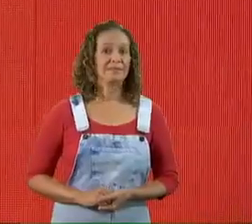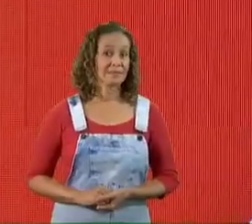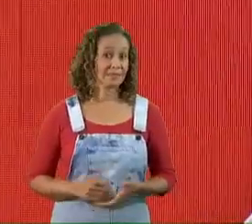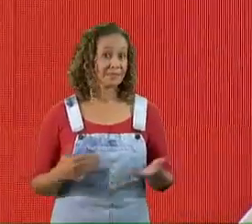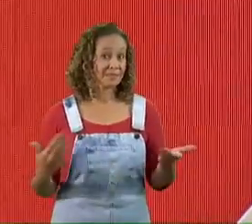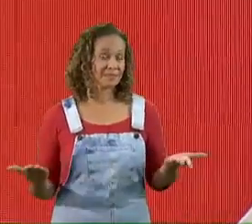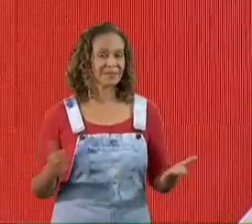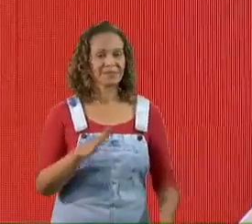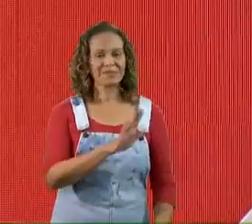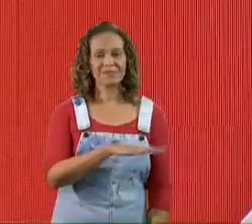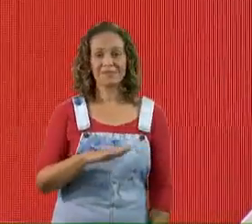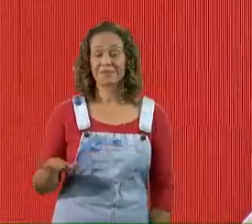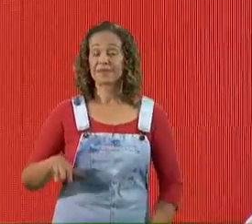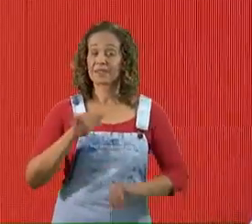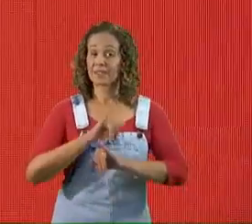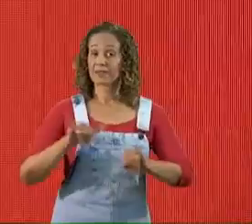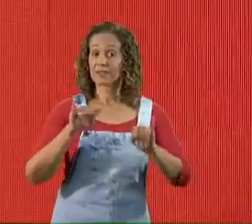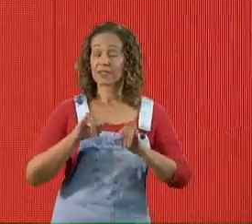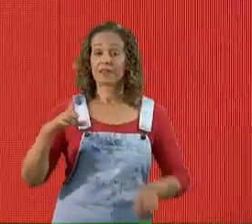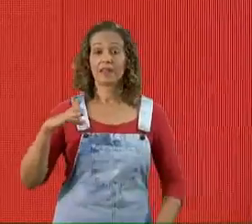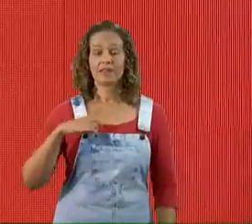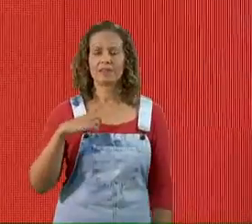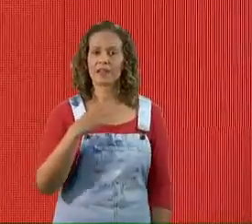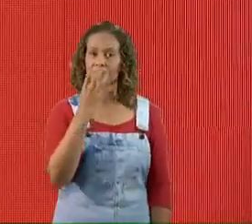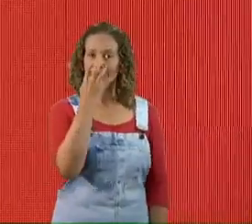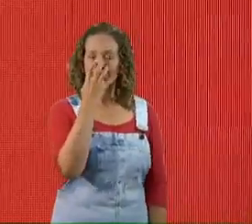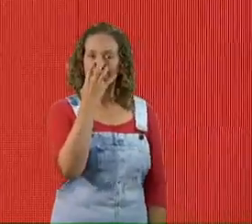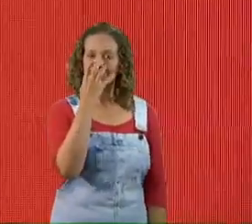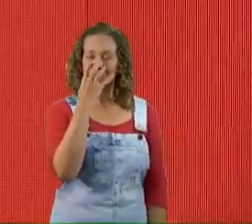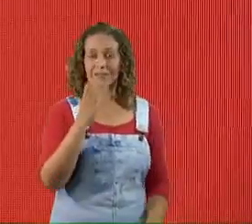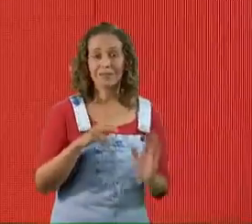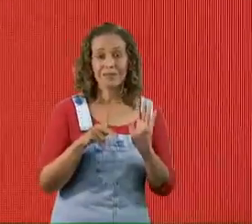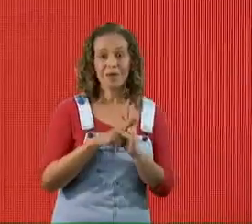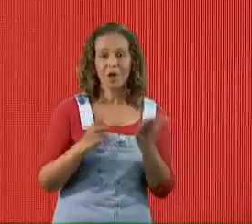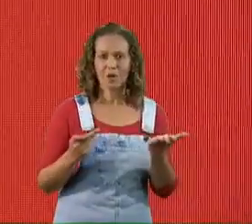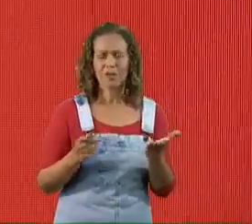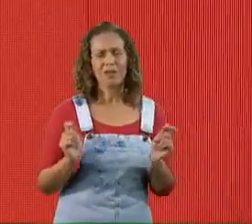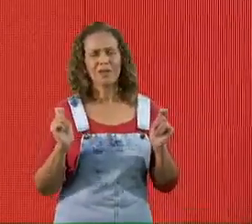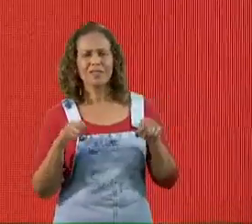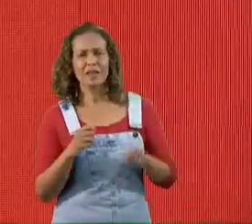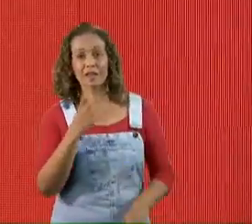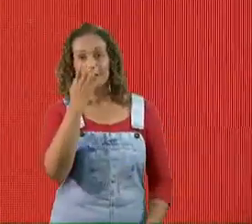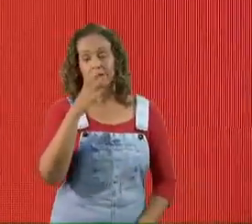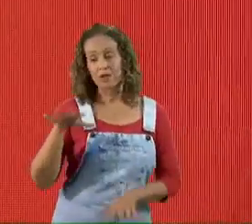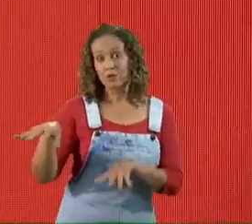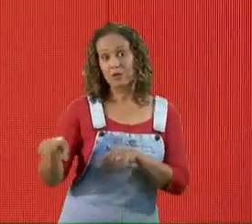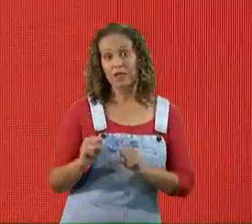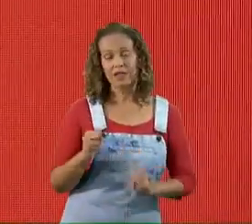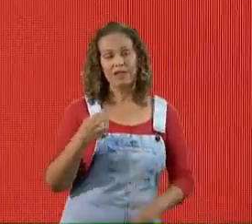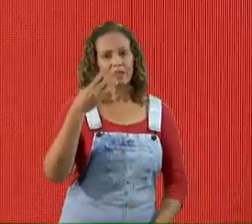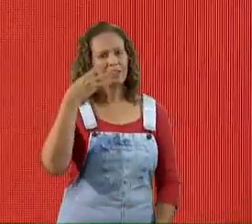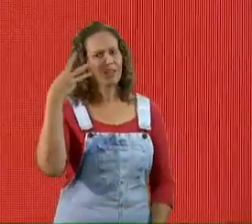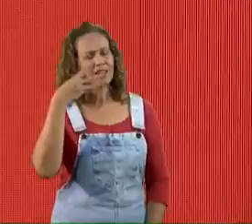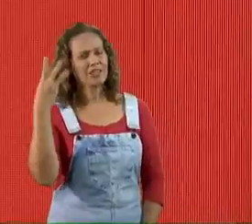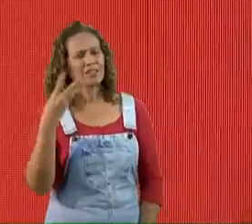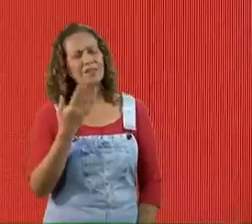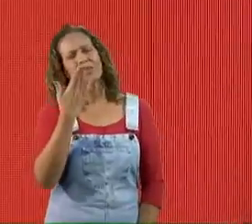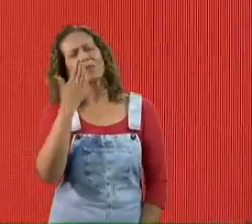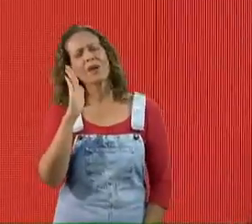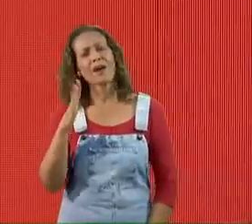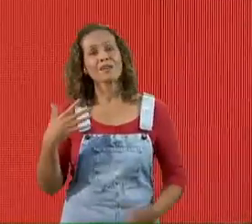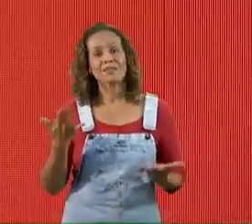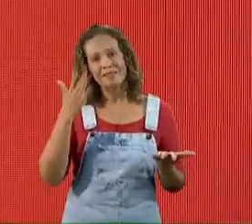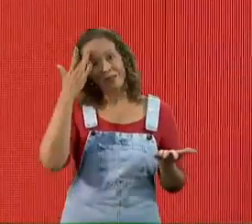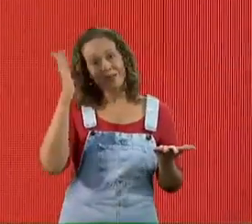Olha só, crianças, eu falei com você que tem seu bichinho de estimação. Se você consegue pegar o seu cachorrinho, o seu gatinho, não sei qual bichinho você tem